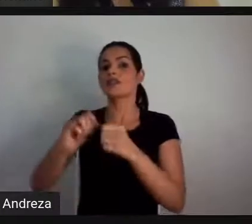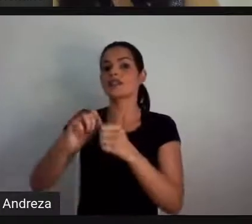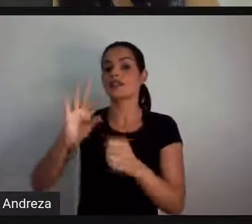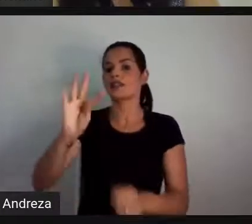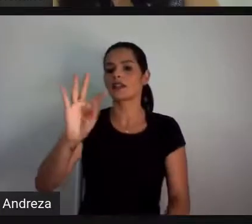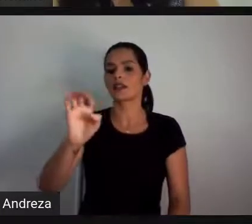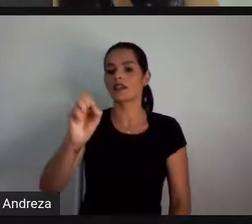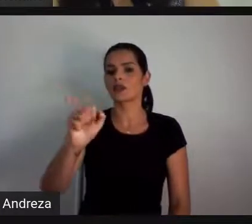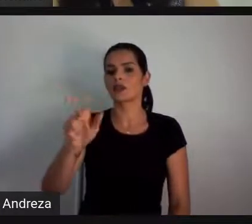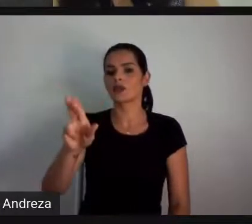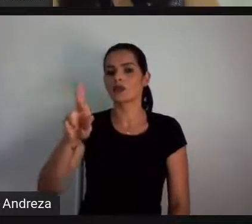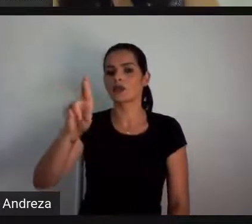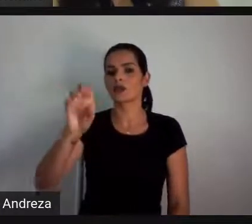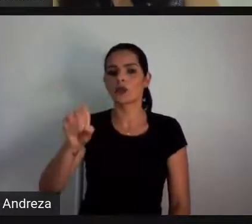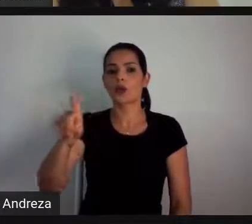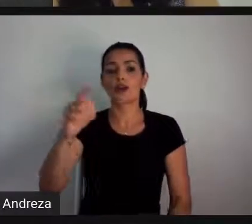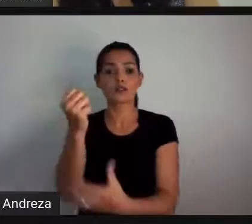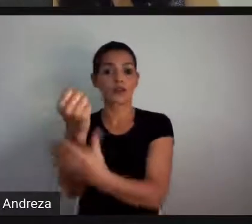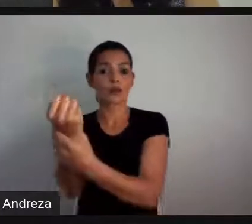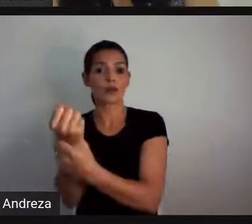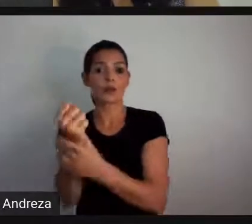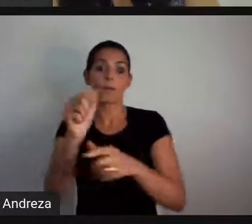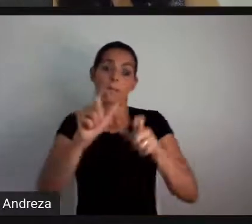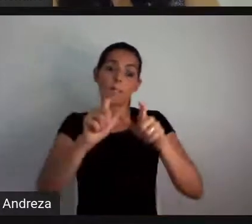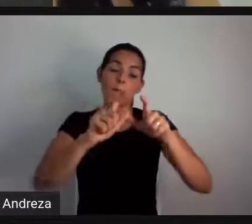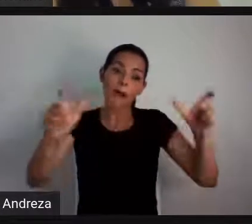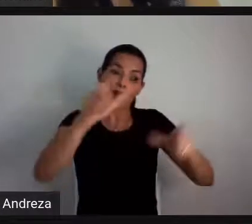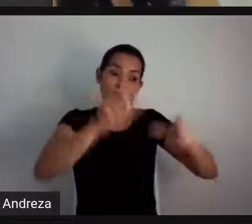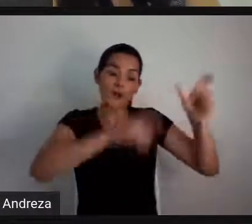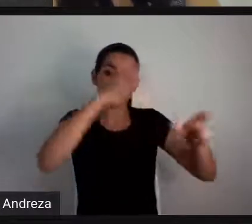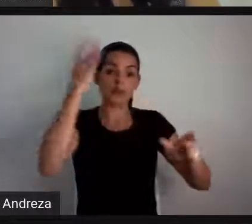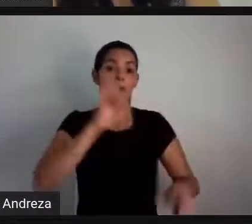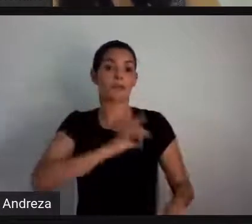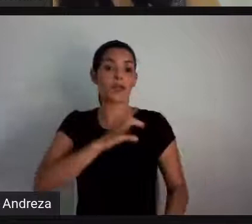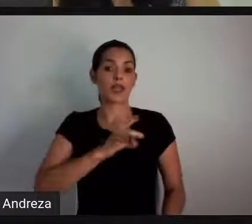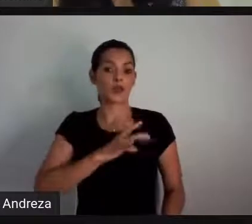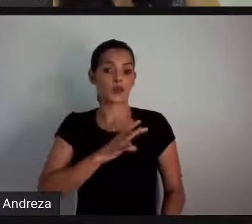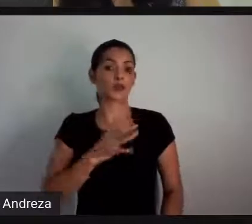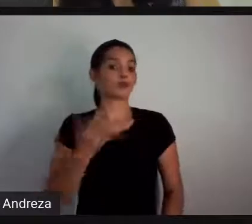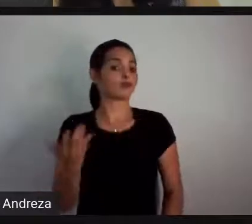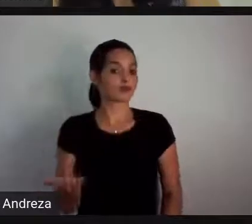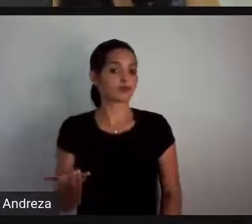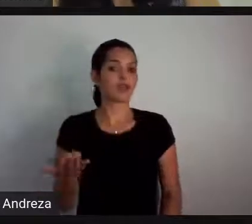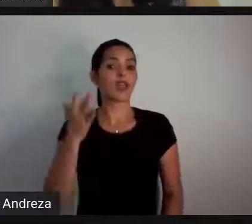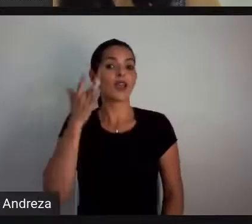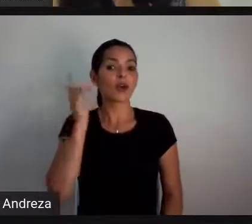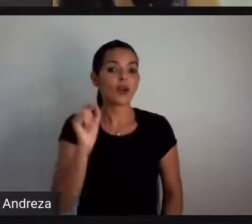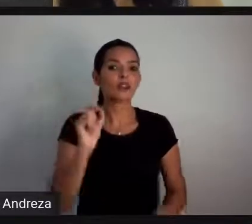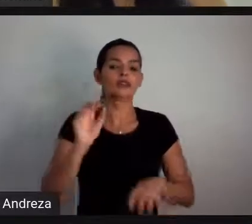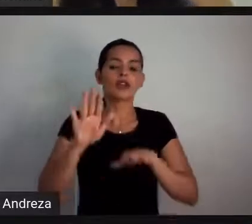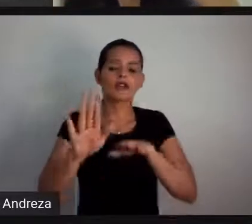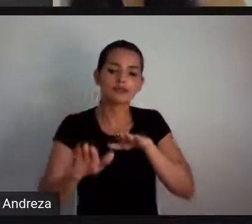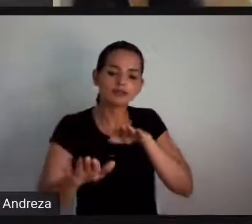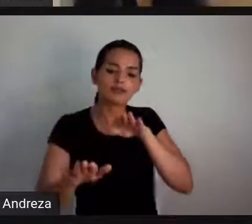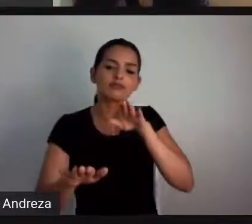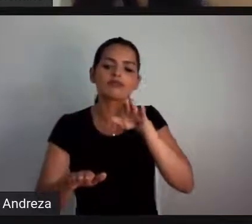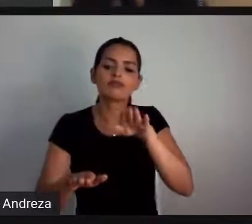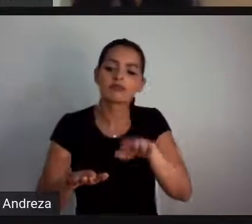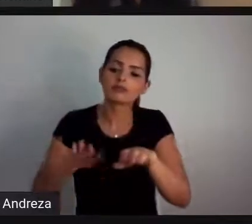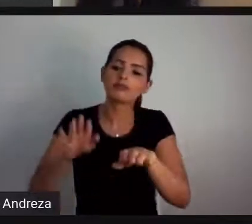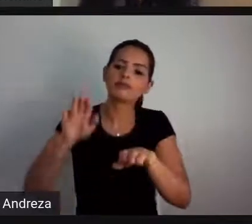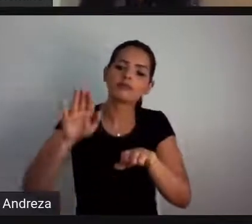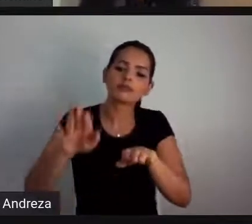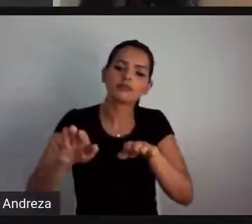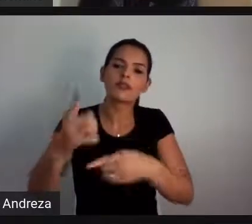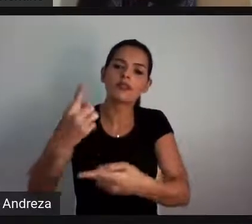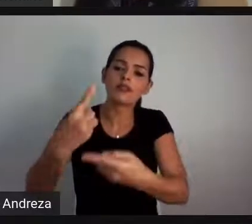mas que muita gente tem medo de ir para o Tesouro. Então, a gente tem medo do novo, né, e eu acho que é um passinho de cada vez, né. A gente precisa, à